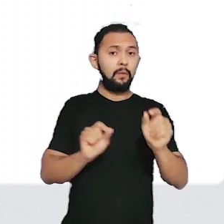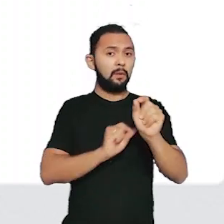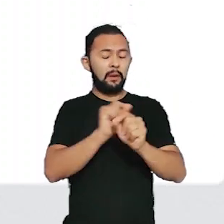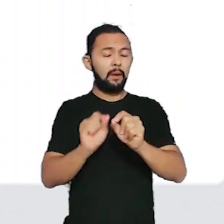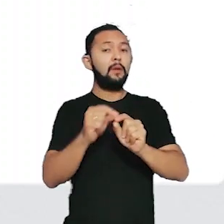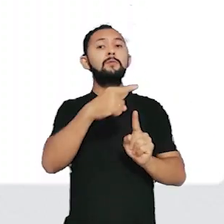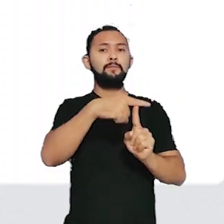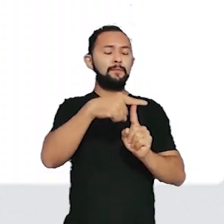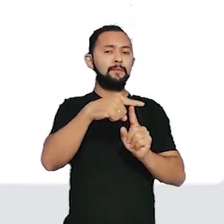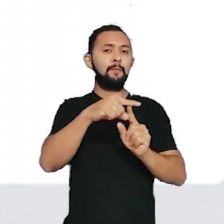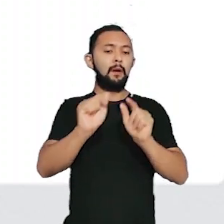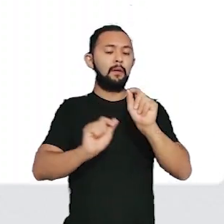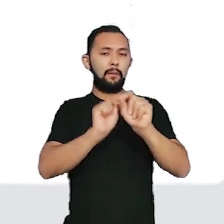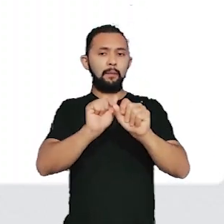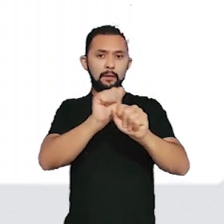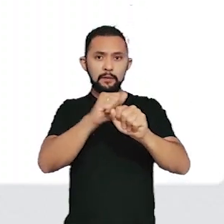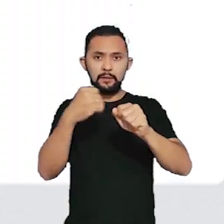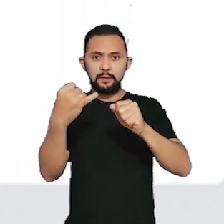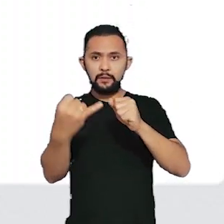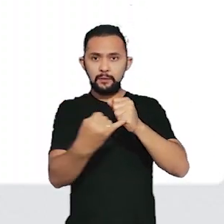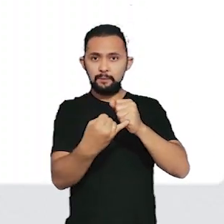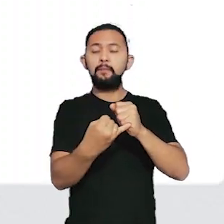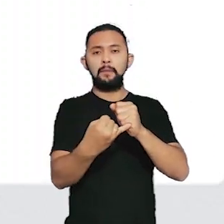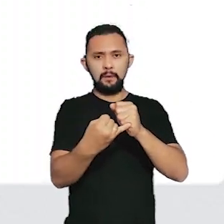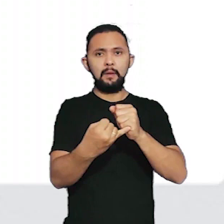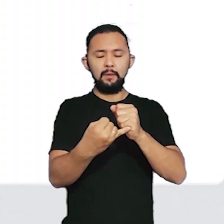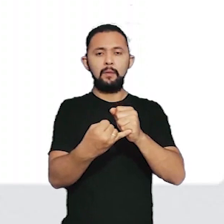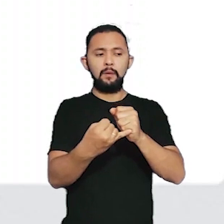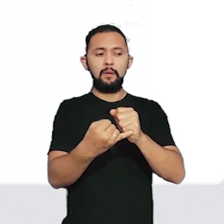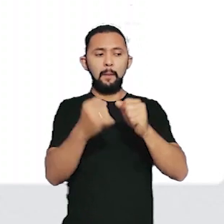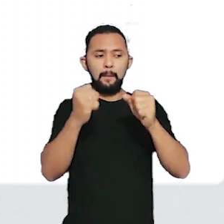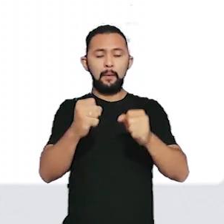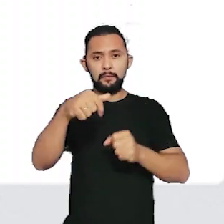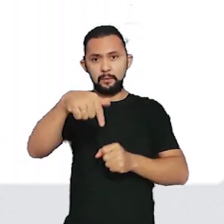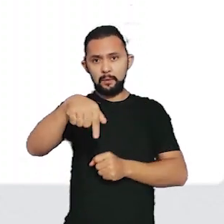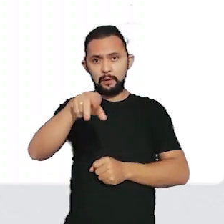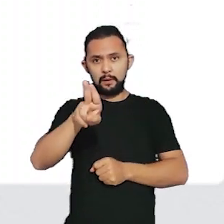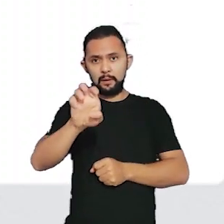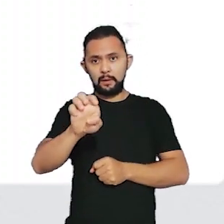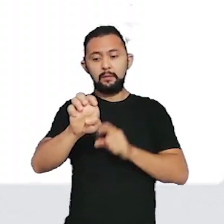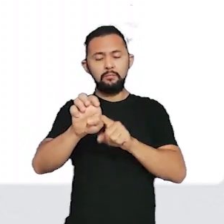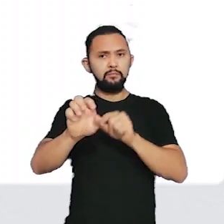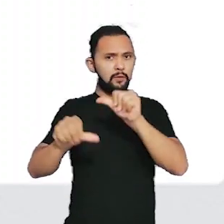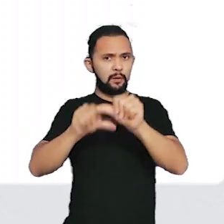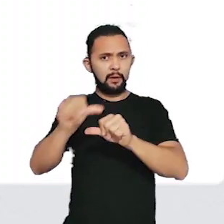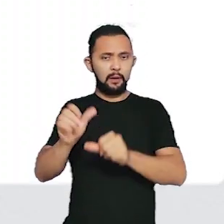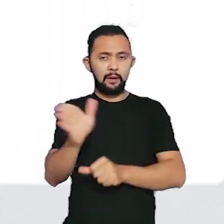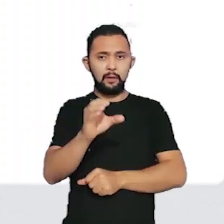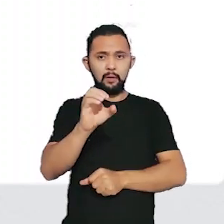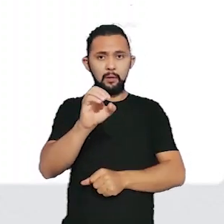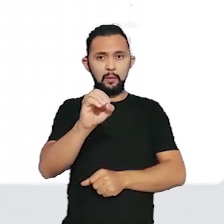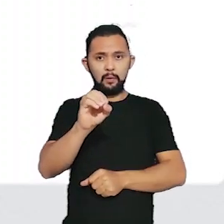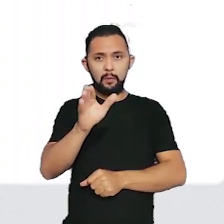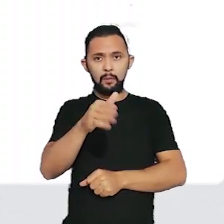típico de orações adjetivas, e eu posso trocar esse que pelo qual. Então, Susana, a